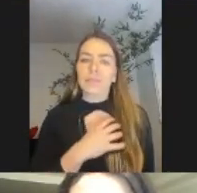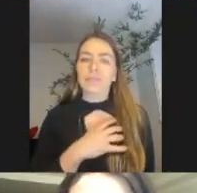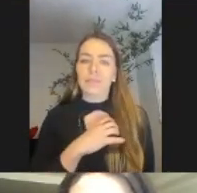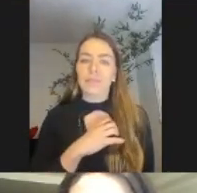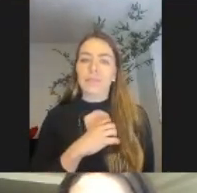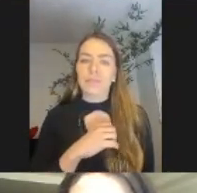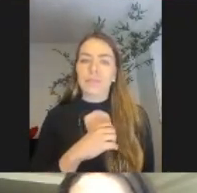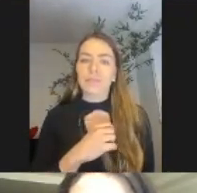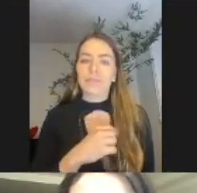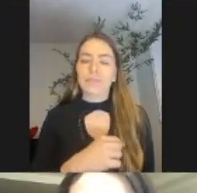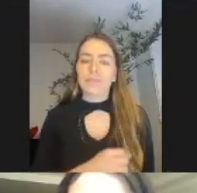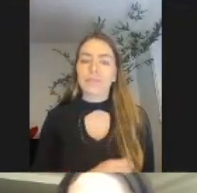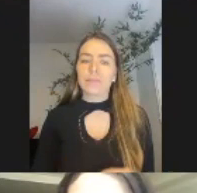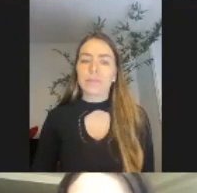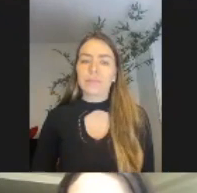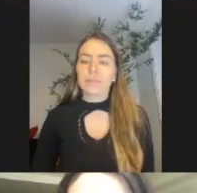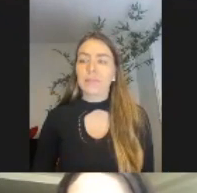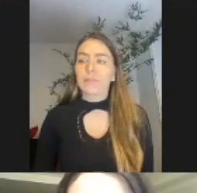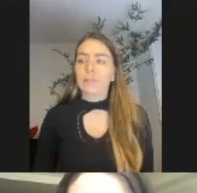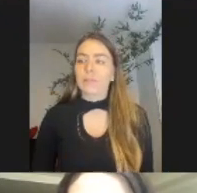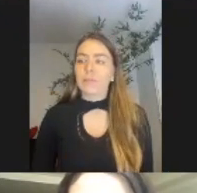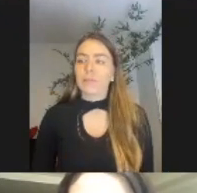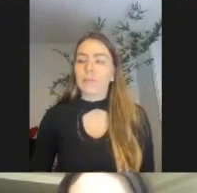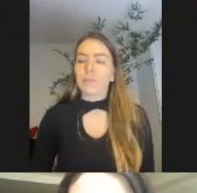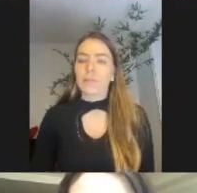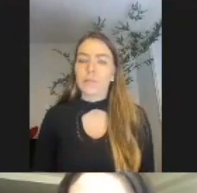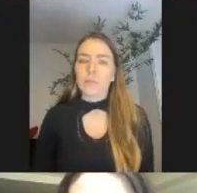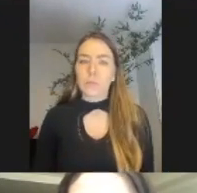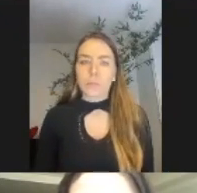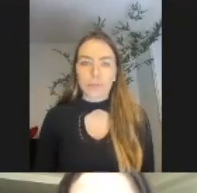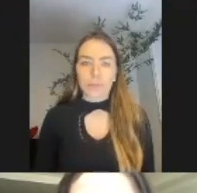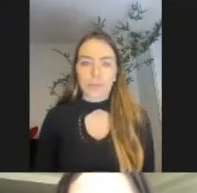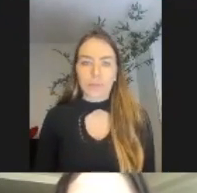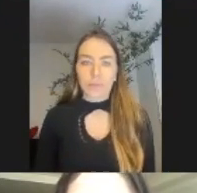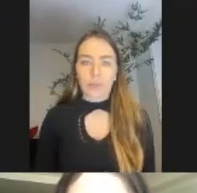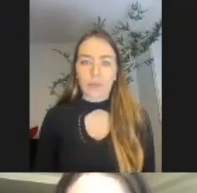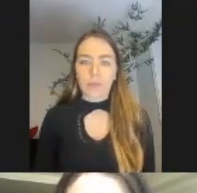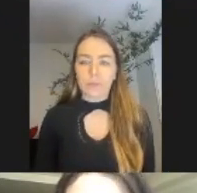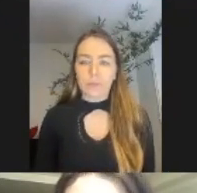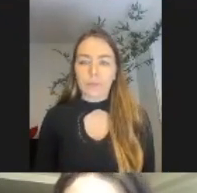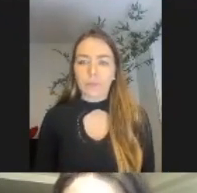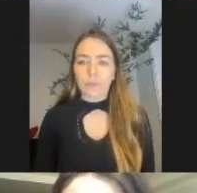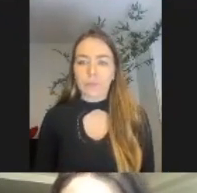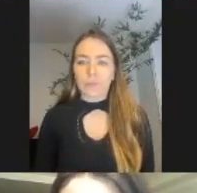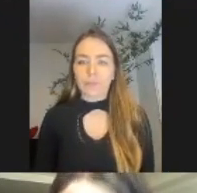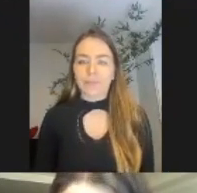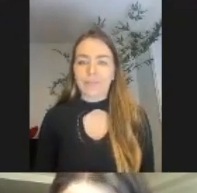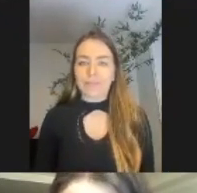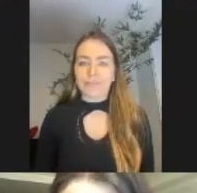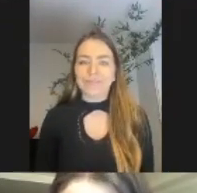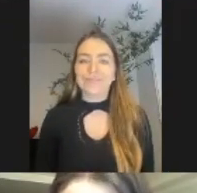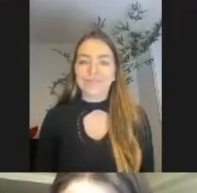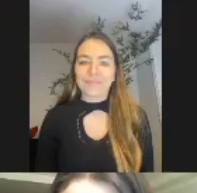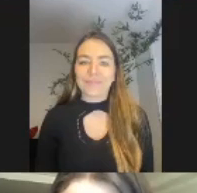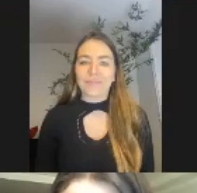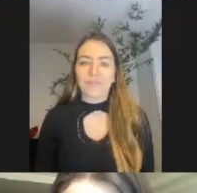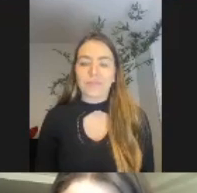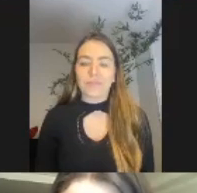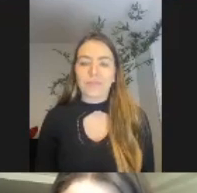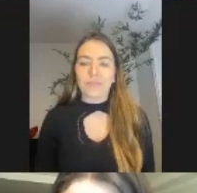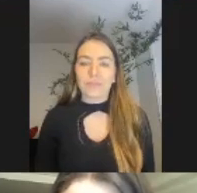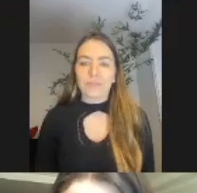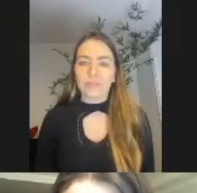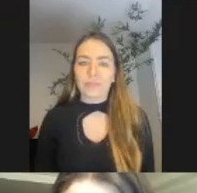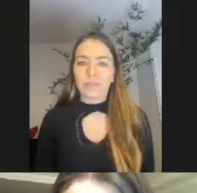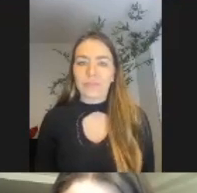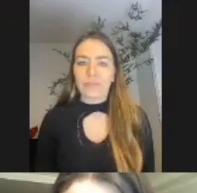né? Então, eu acho assim, uma coisa é você detonar o fornecedor, aí realmente é melhor, né, você não pedir mais. Agora, se você